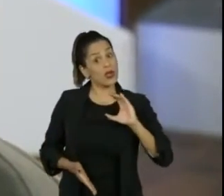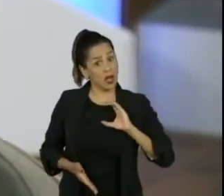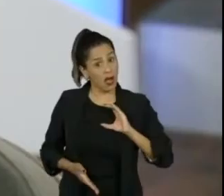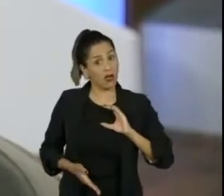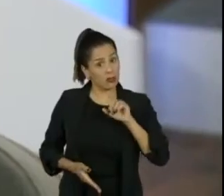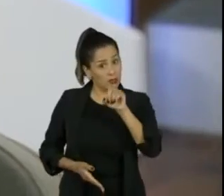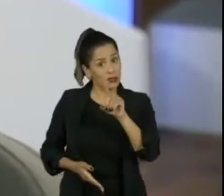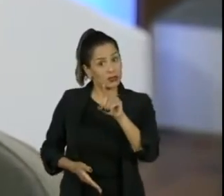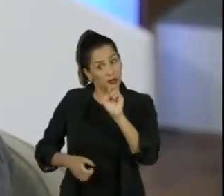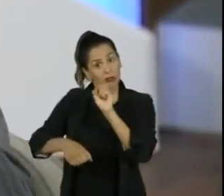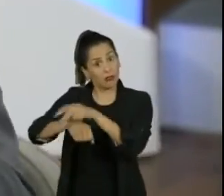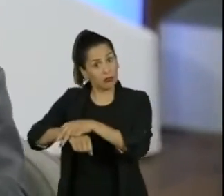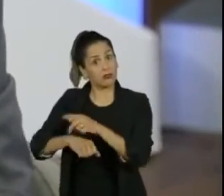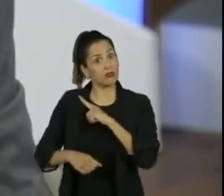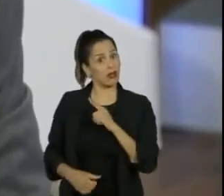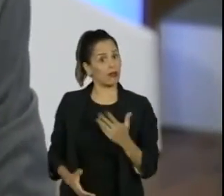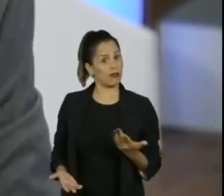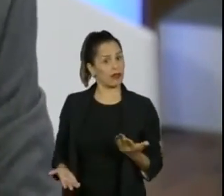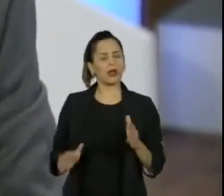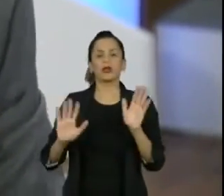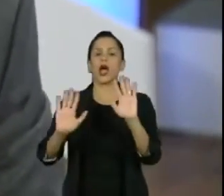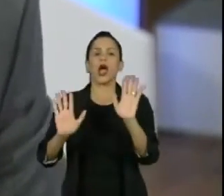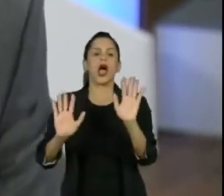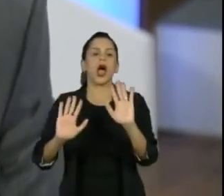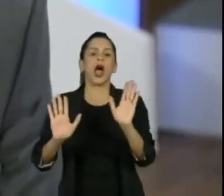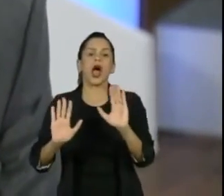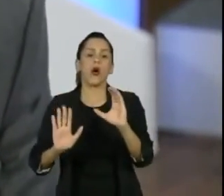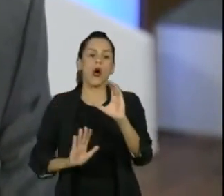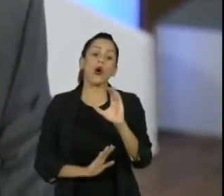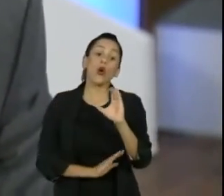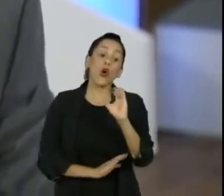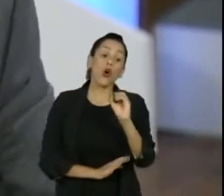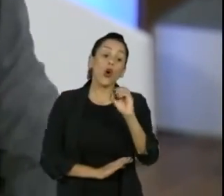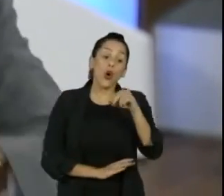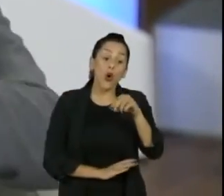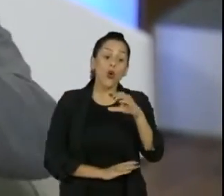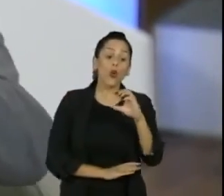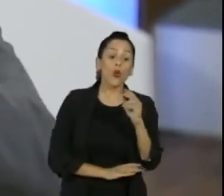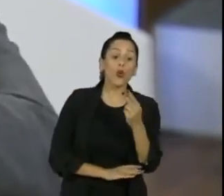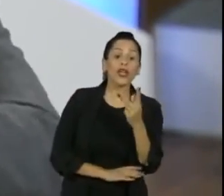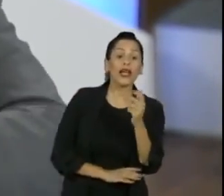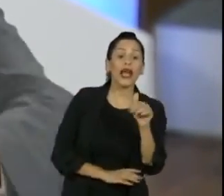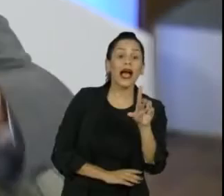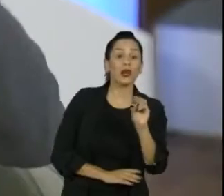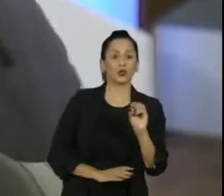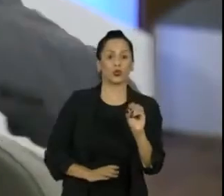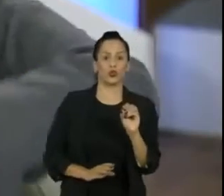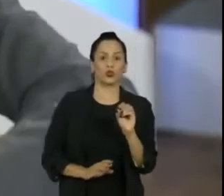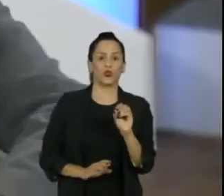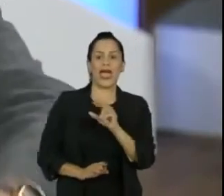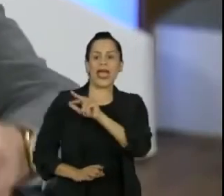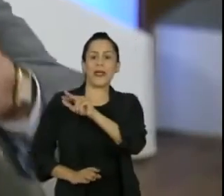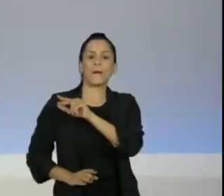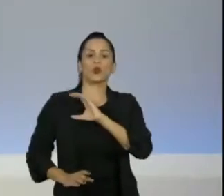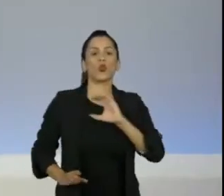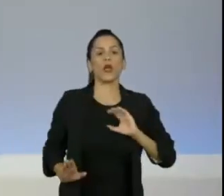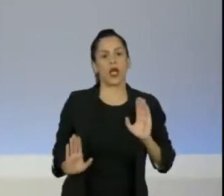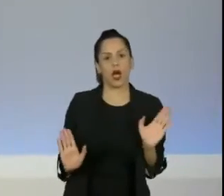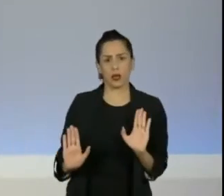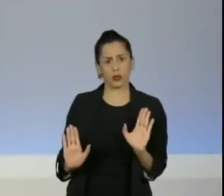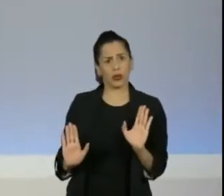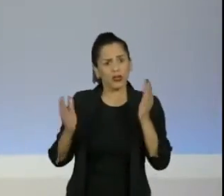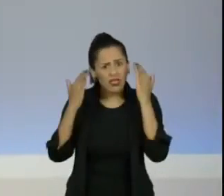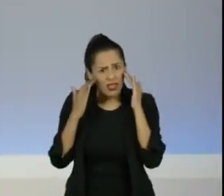Um concunhado. É fake news. Eu empreguei. Agora, na sua pergunta, já veio filho meu embolado, que eu